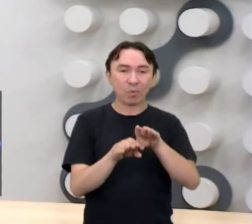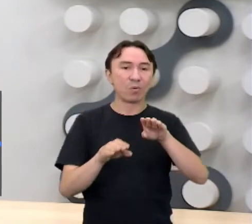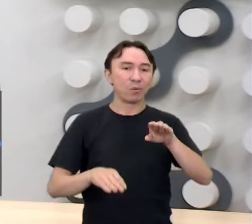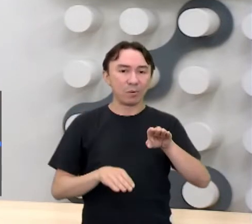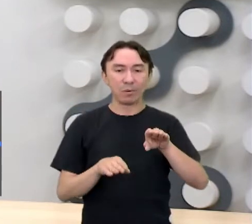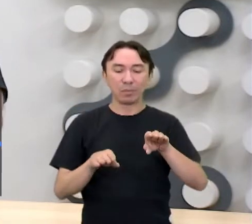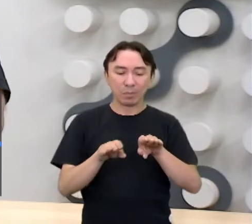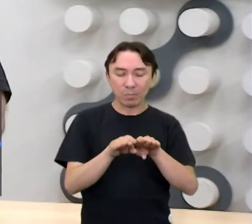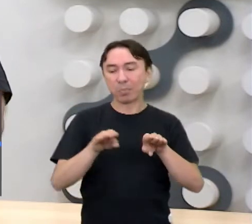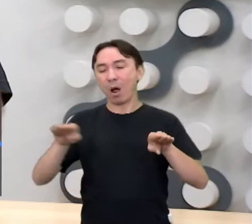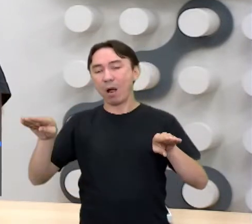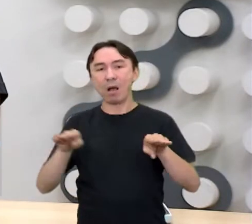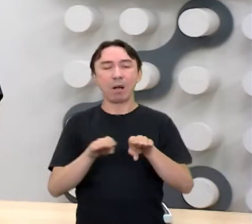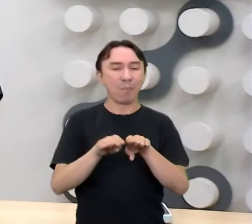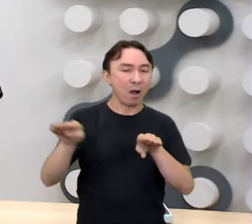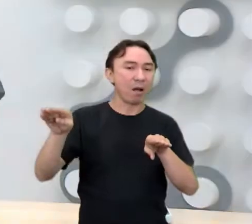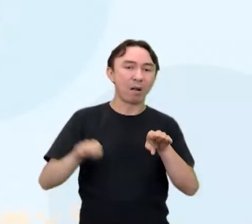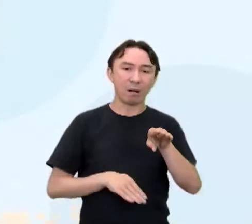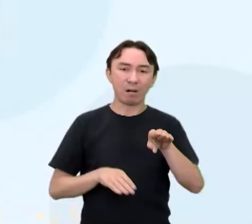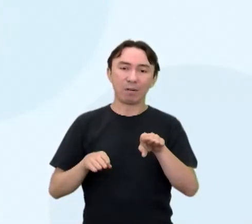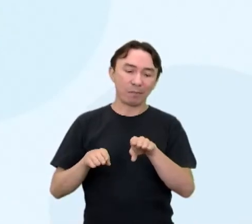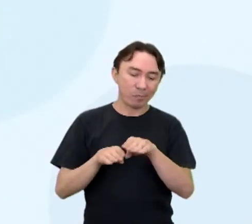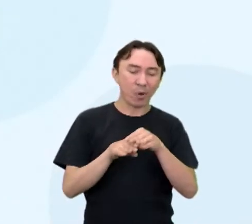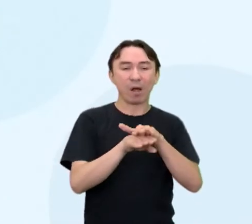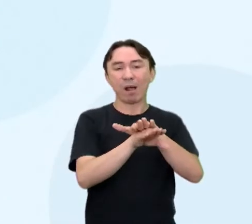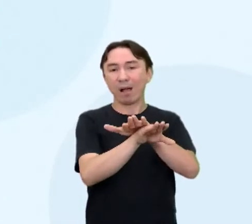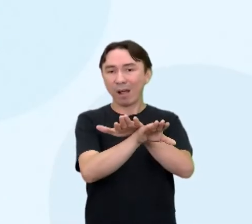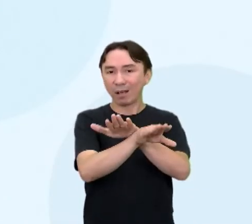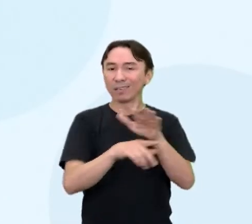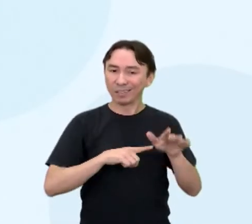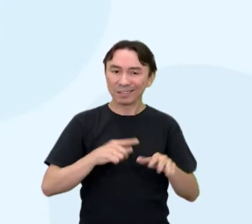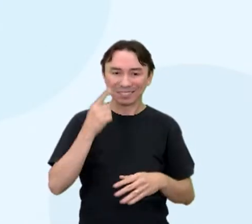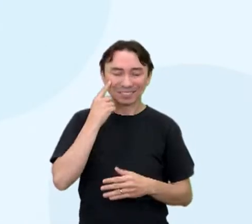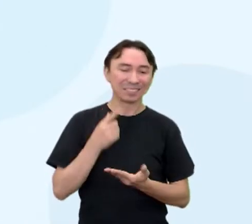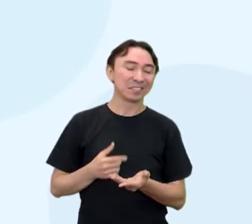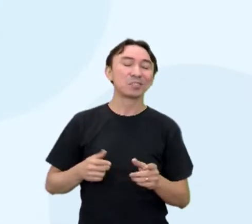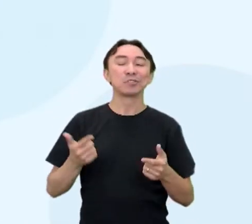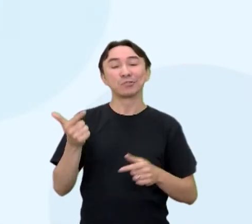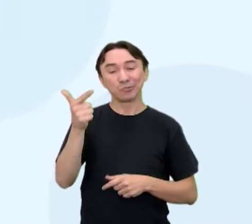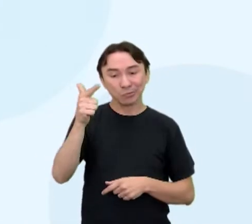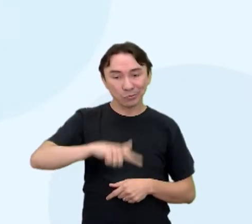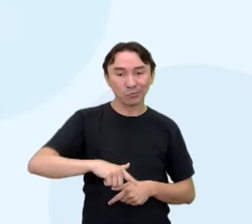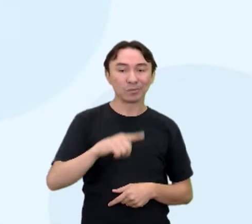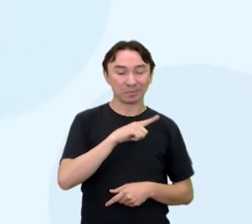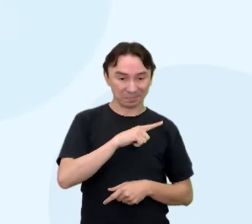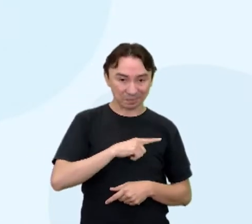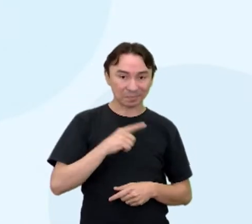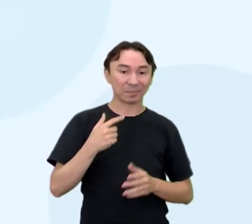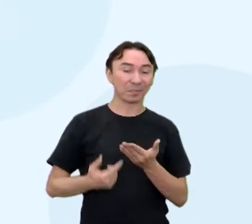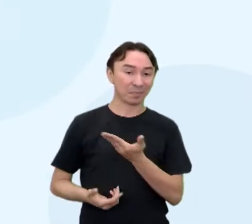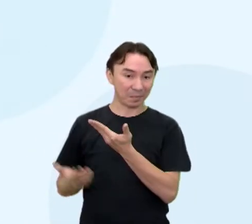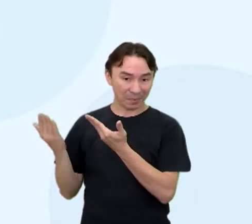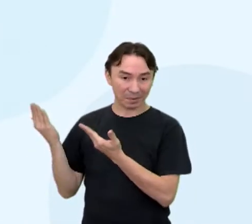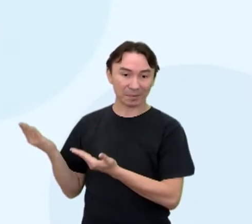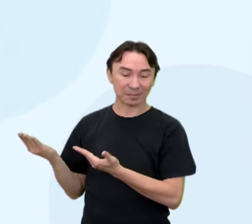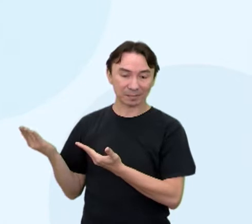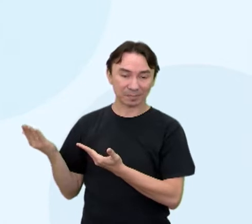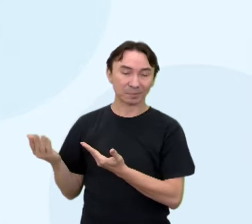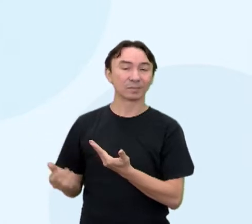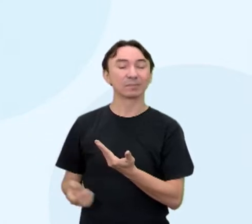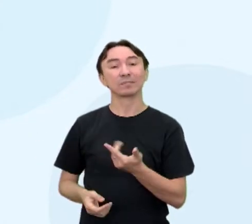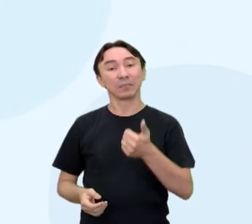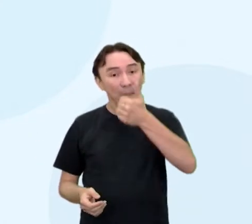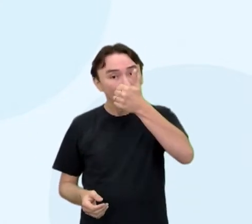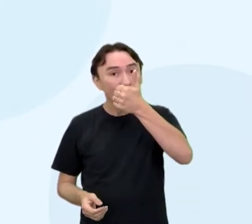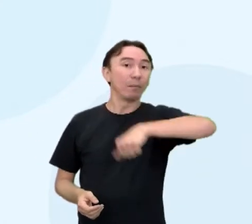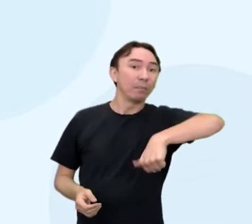aí eu trouxe de novo, né, aquela imagem lá das correntes de convecção da Terra, né, para fazer aí uma nova análise em cima dela, né?